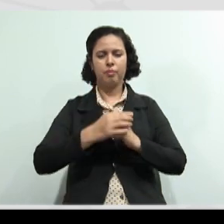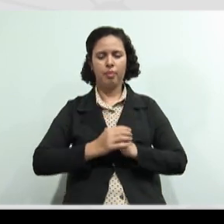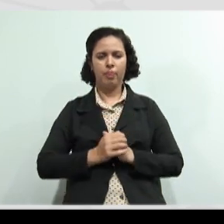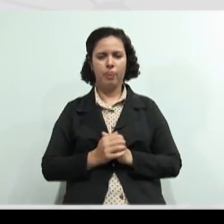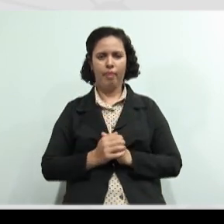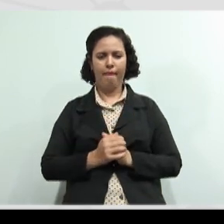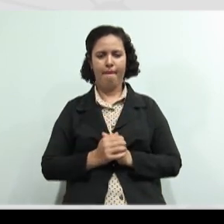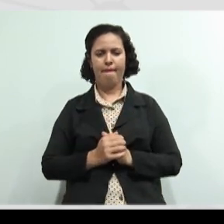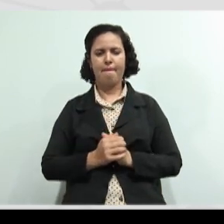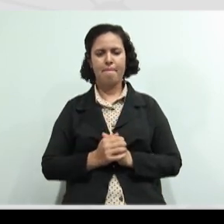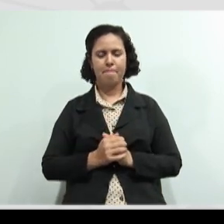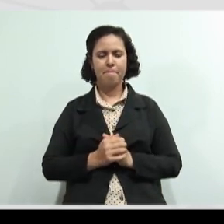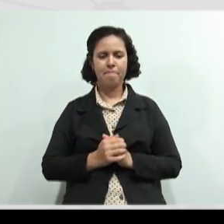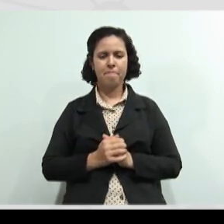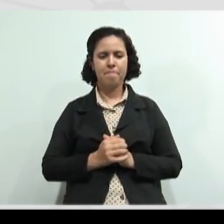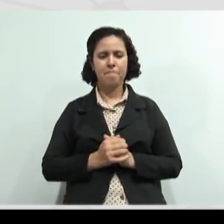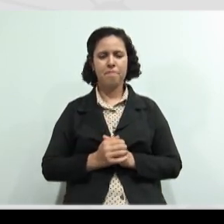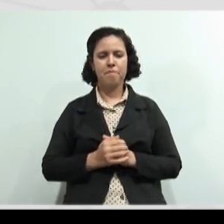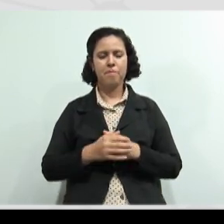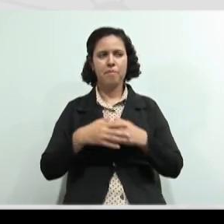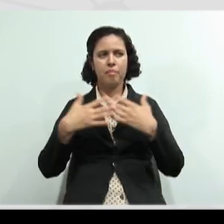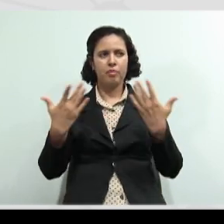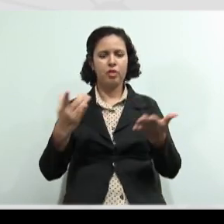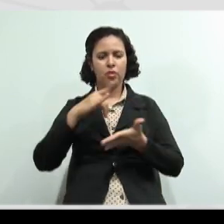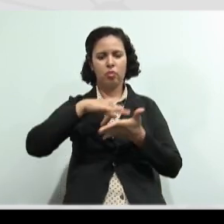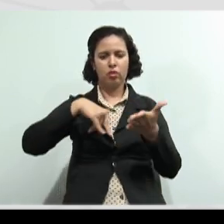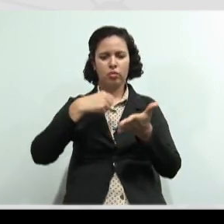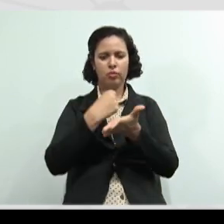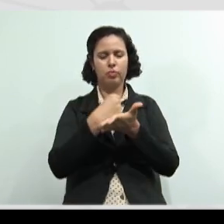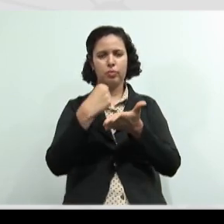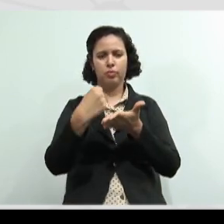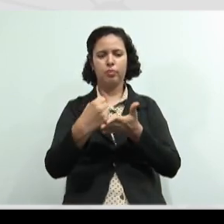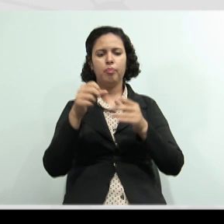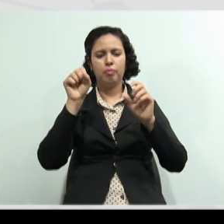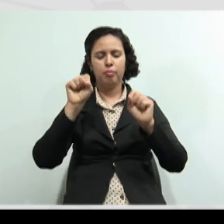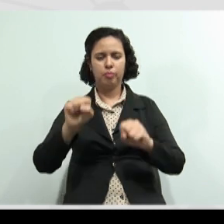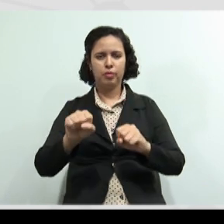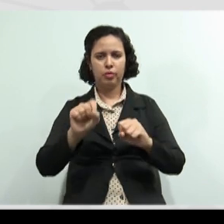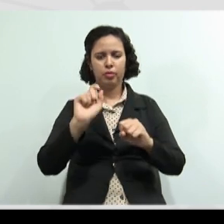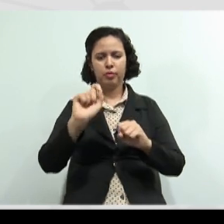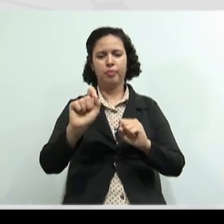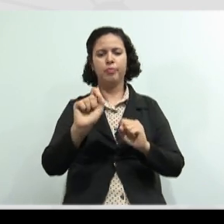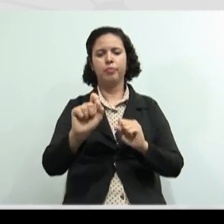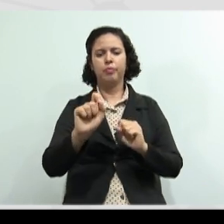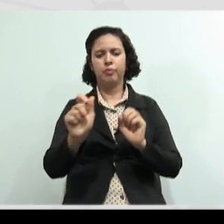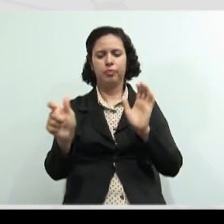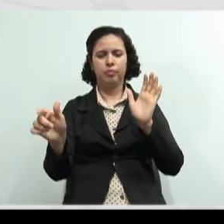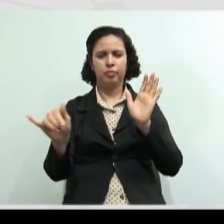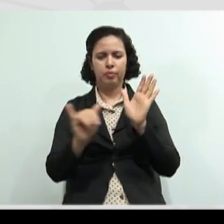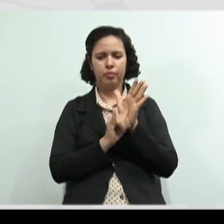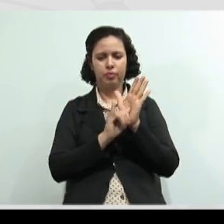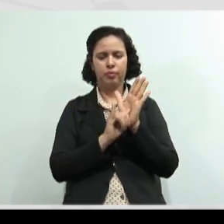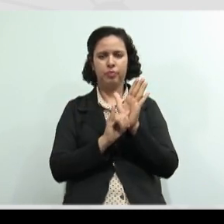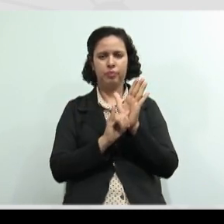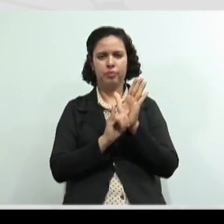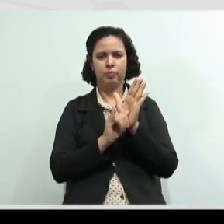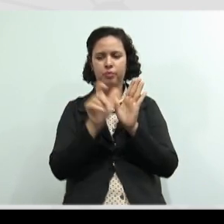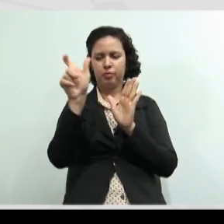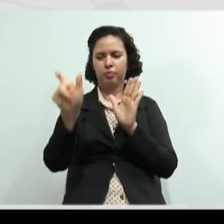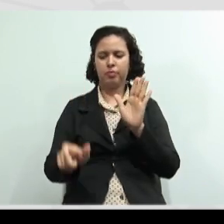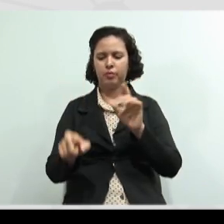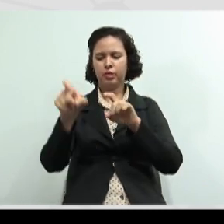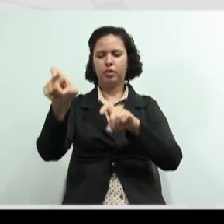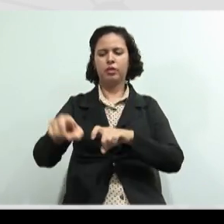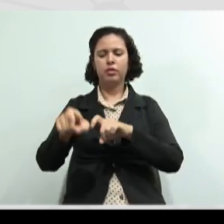2 nós vimos assim: qual é o documento que pode ser definido como a identidade do